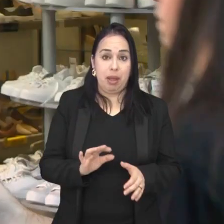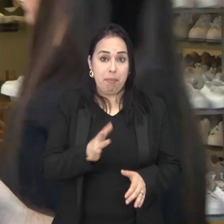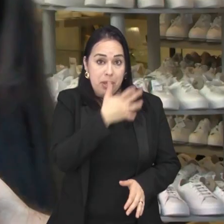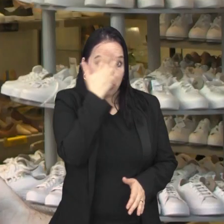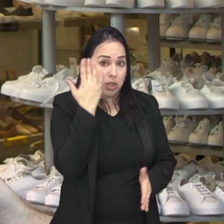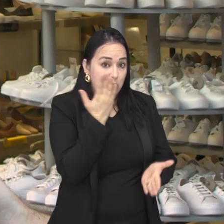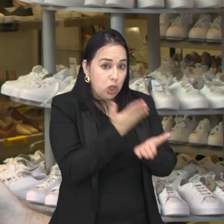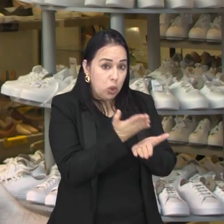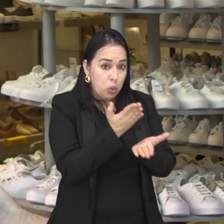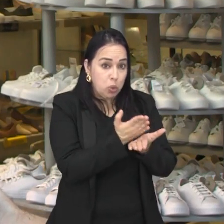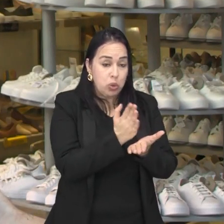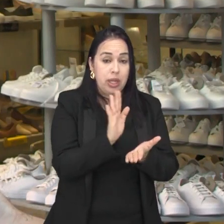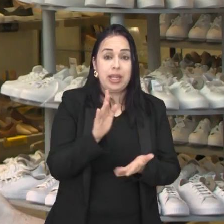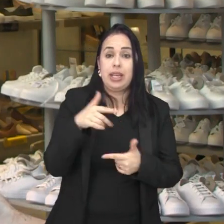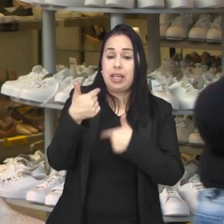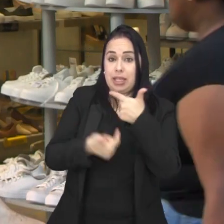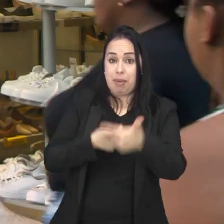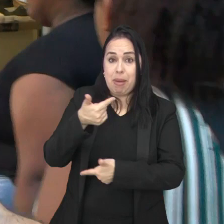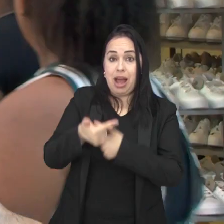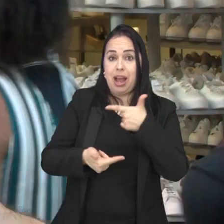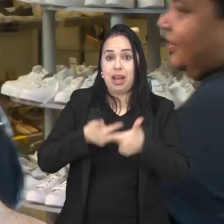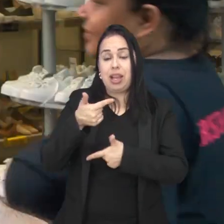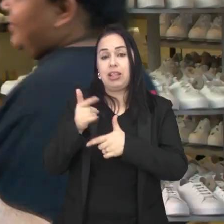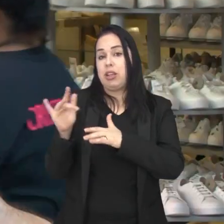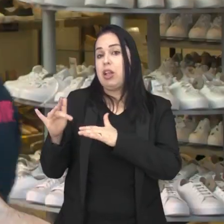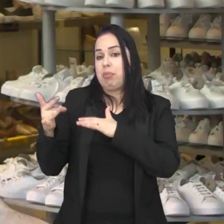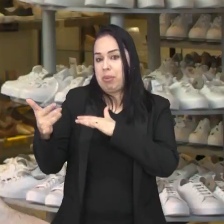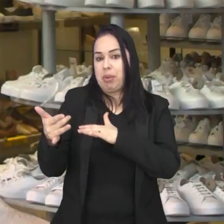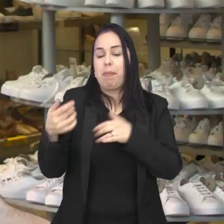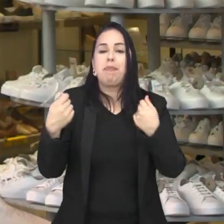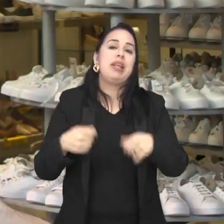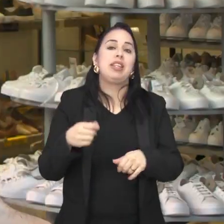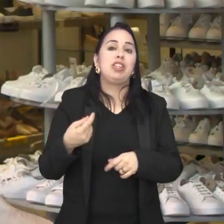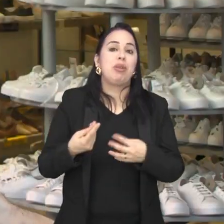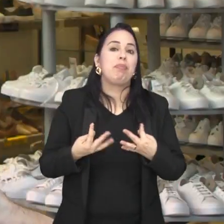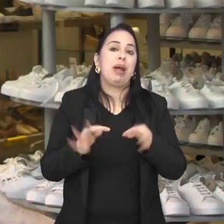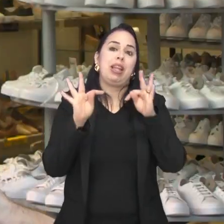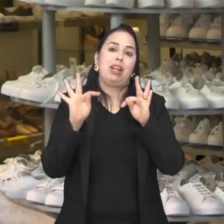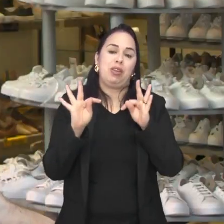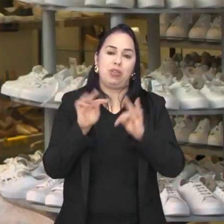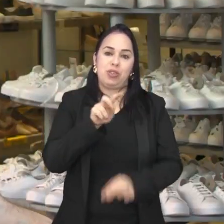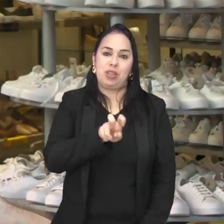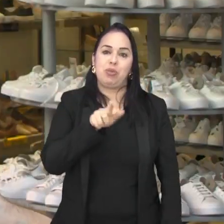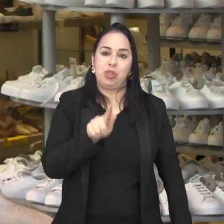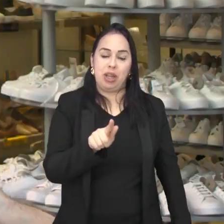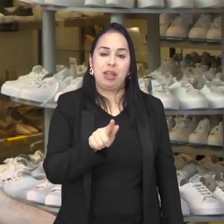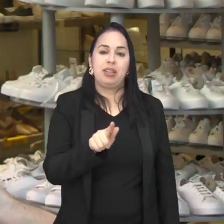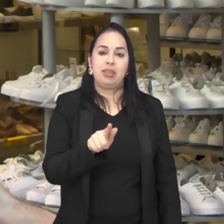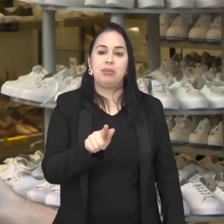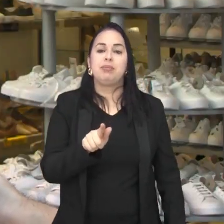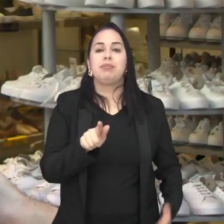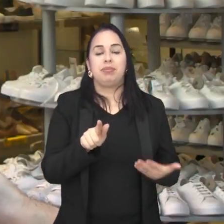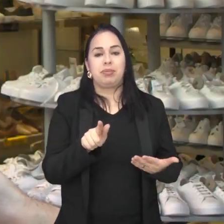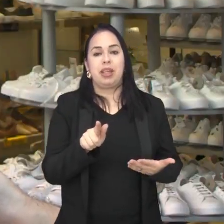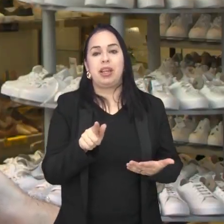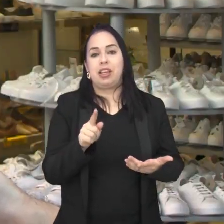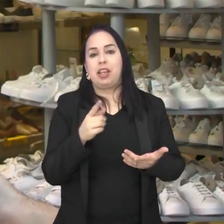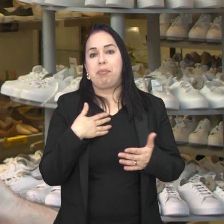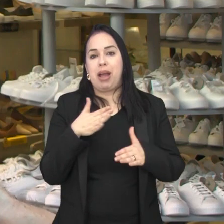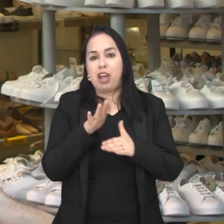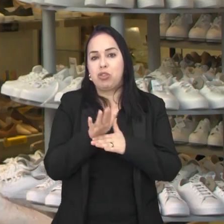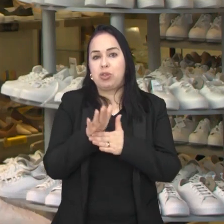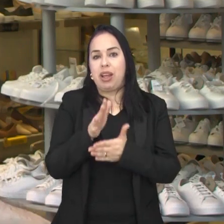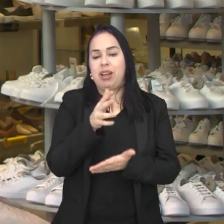Para quem estuda, trabalha pelas mídias sociais como eu, precisa realmente de uma tecnologia como essa, do 5G, para